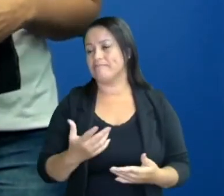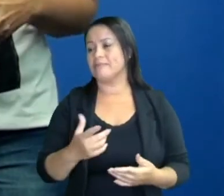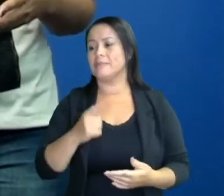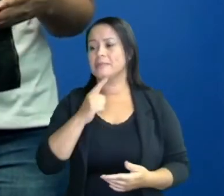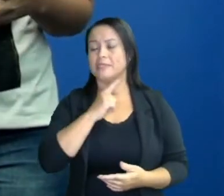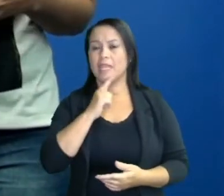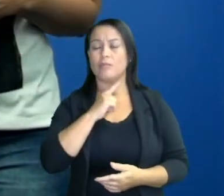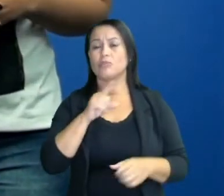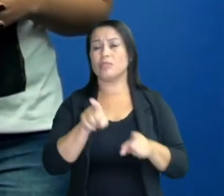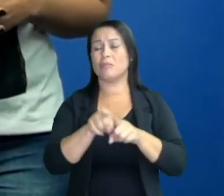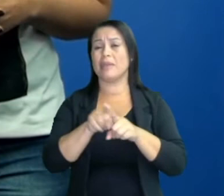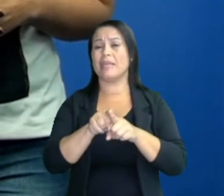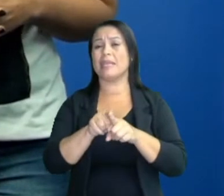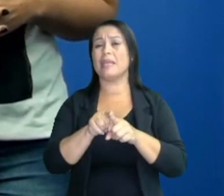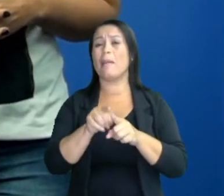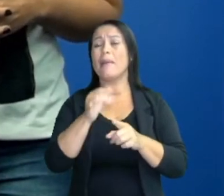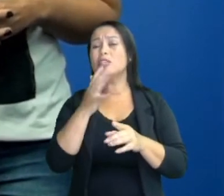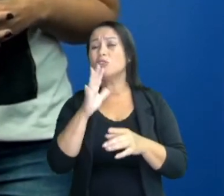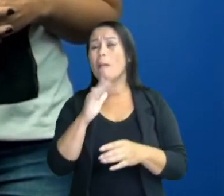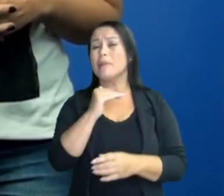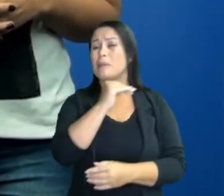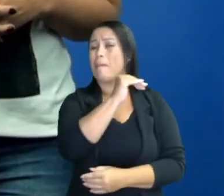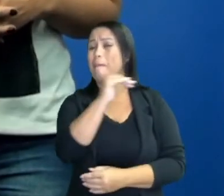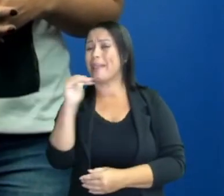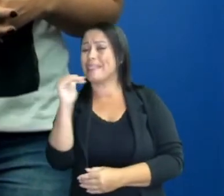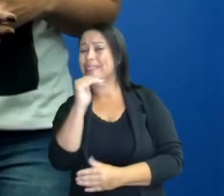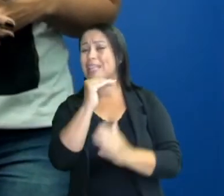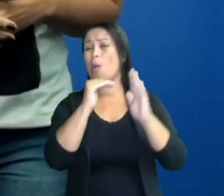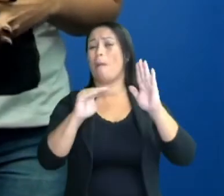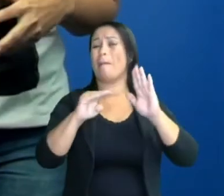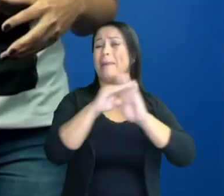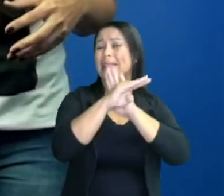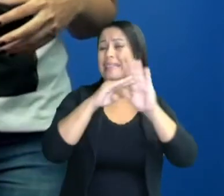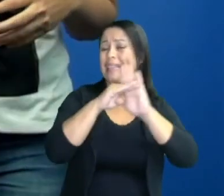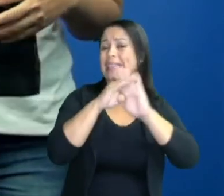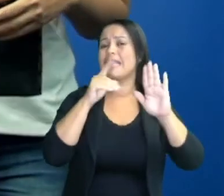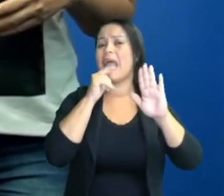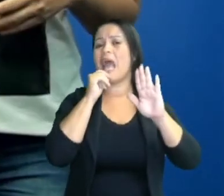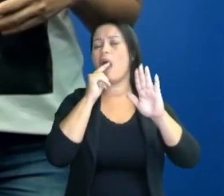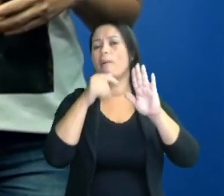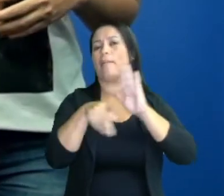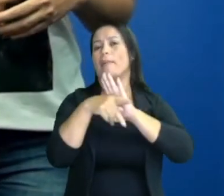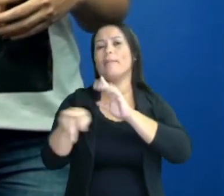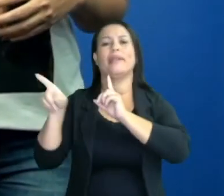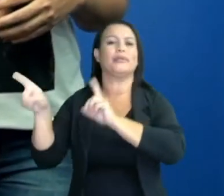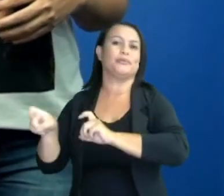nós temos o dado que metade da água doce do mundo é usada para agricultura